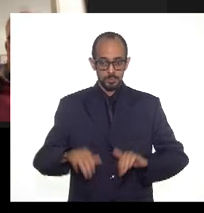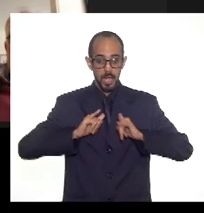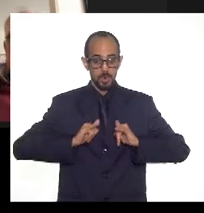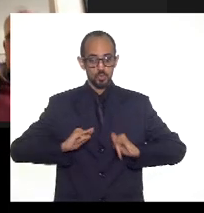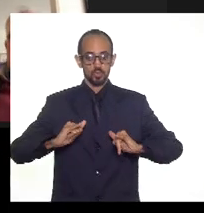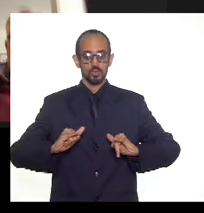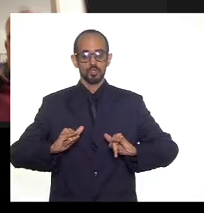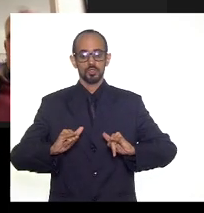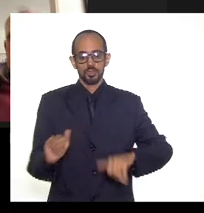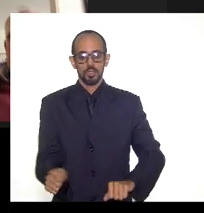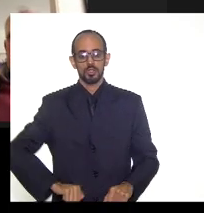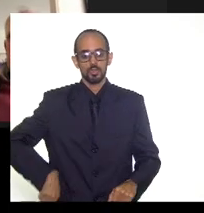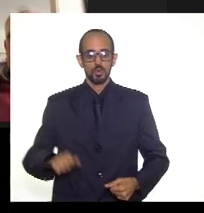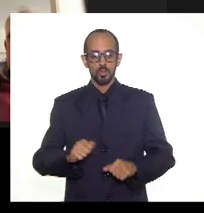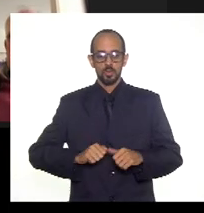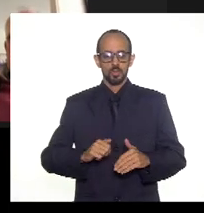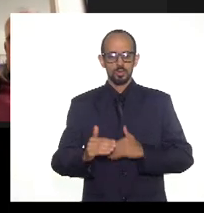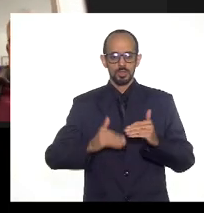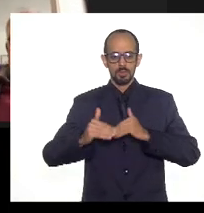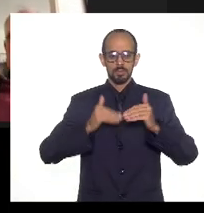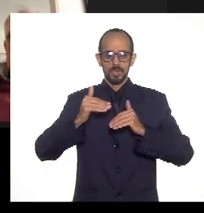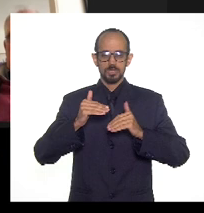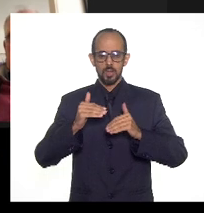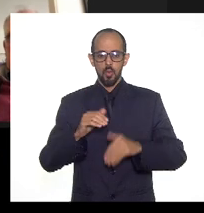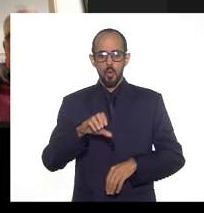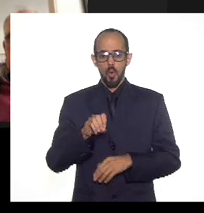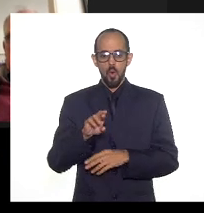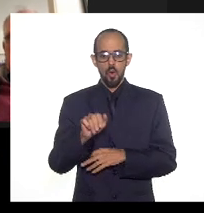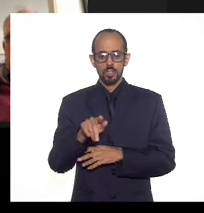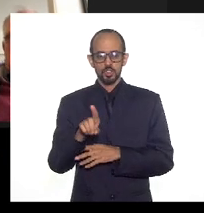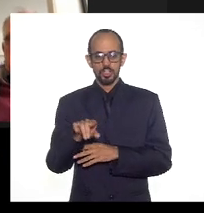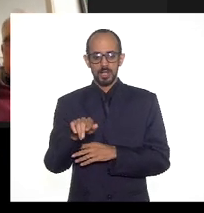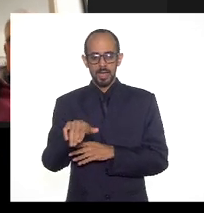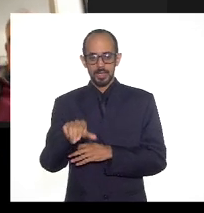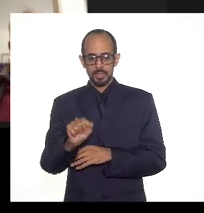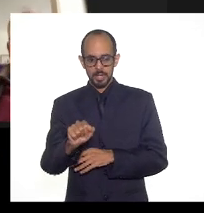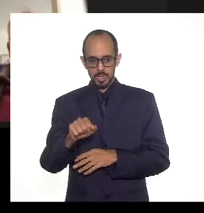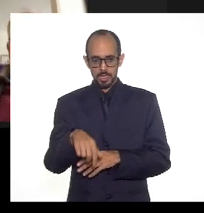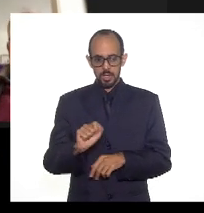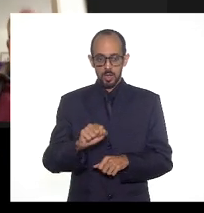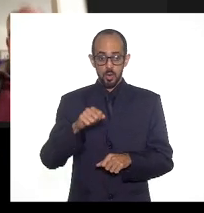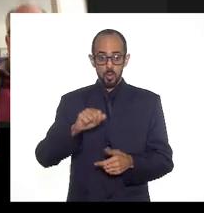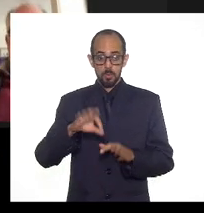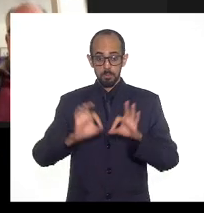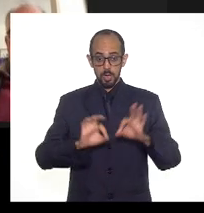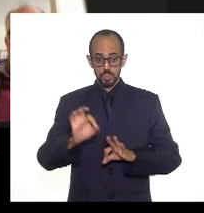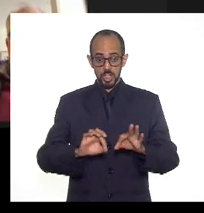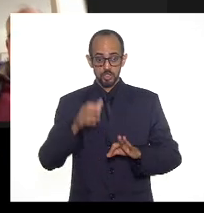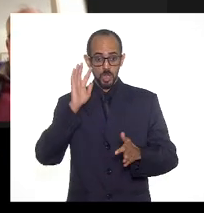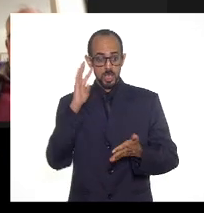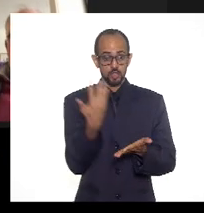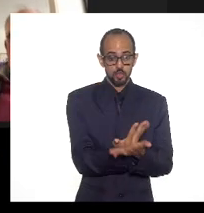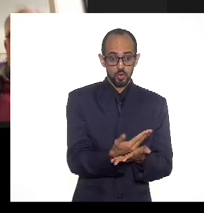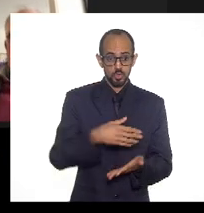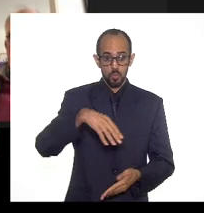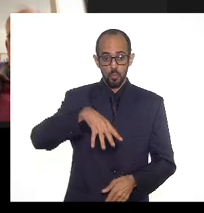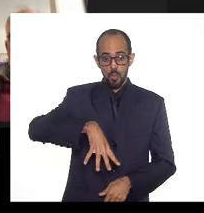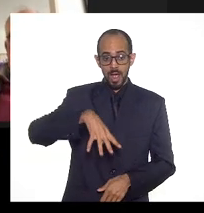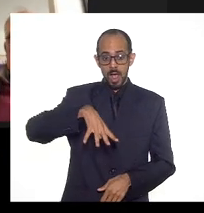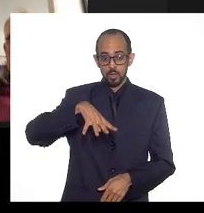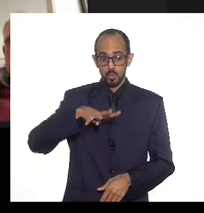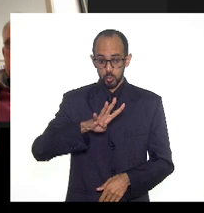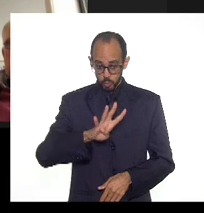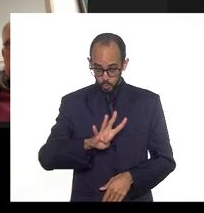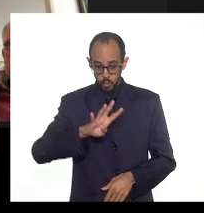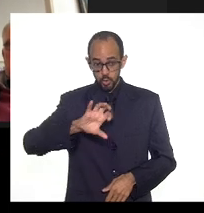Anuncio. Em tramitação ordinária, em discussão única, projeto de resolução 496 de 2021, de autoria do